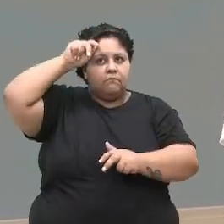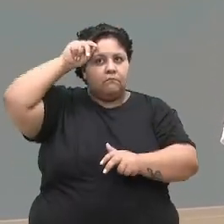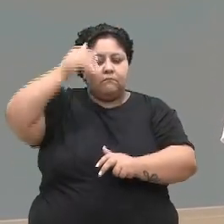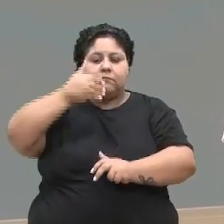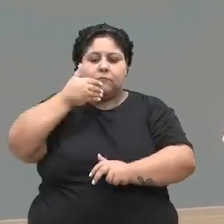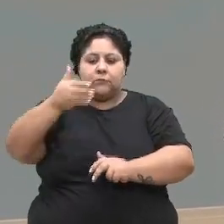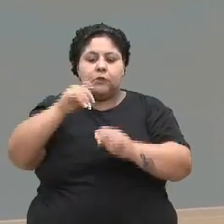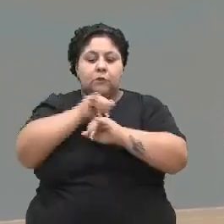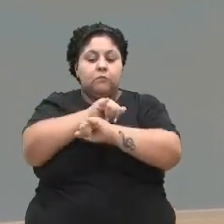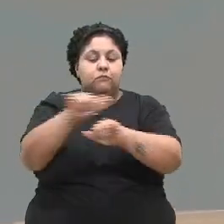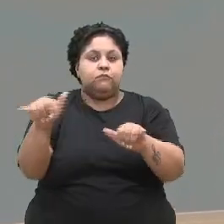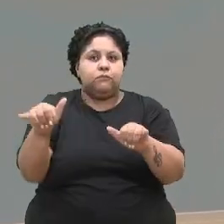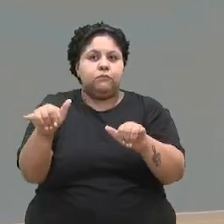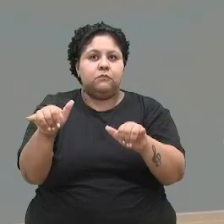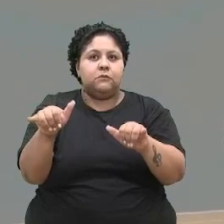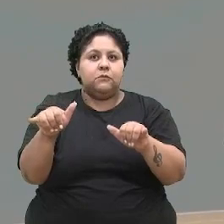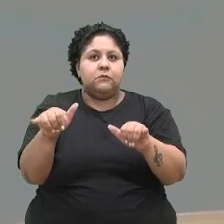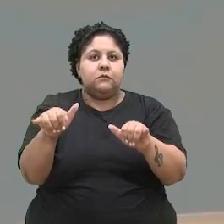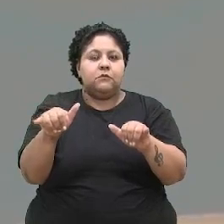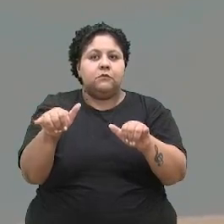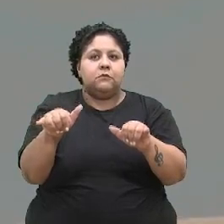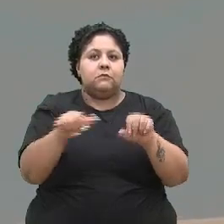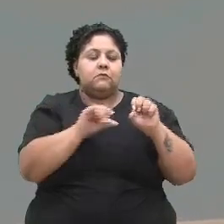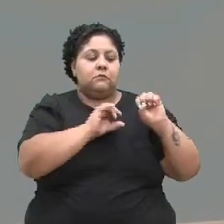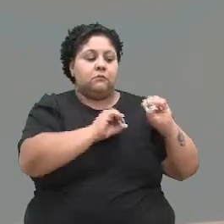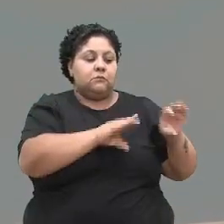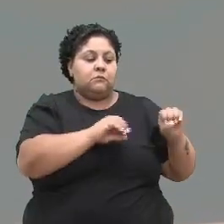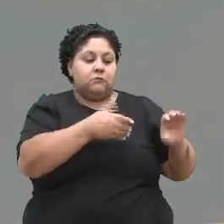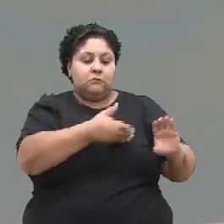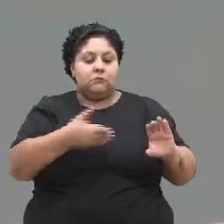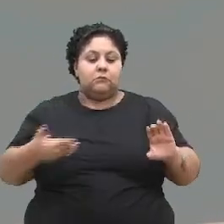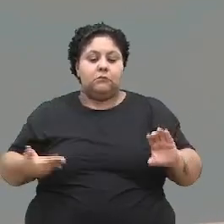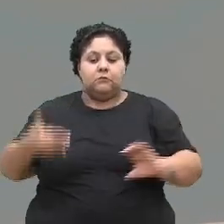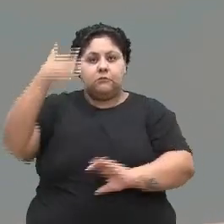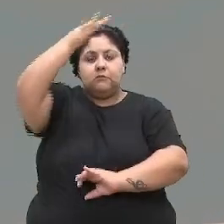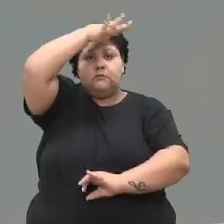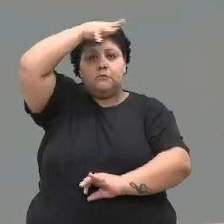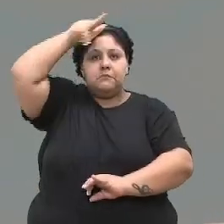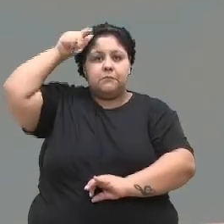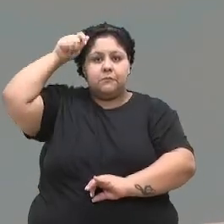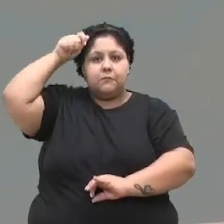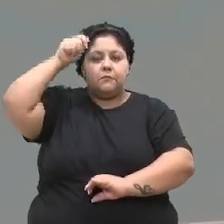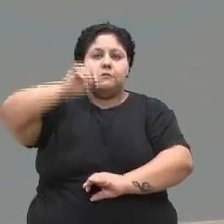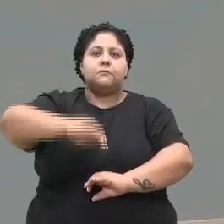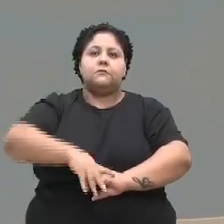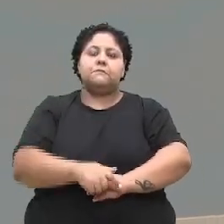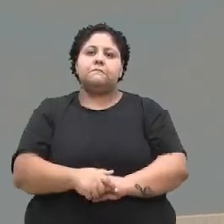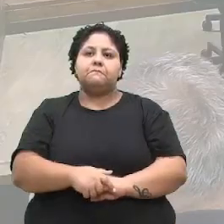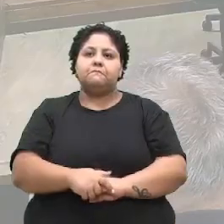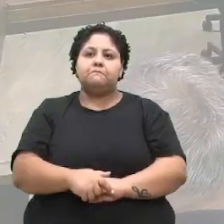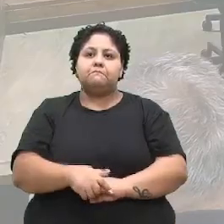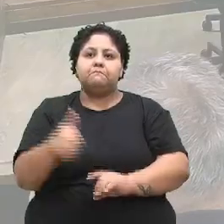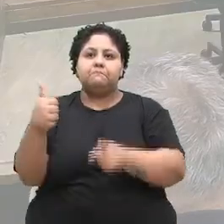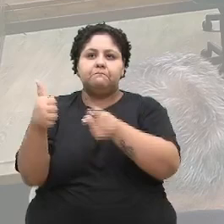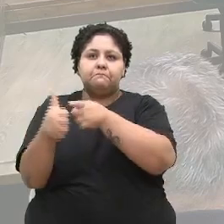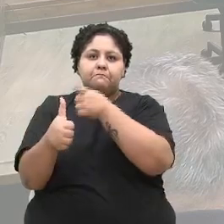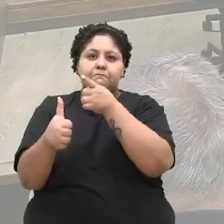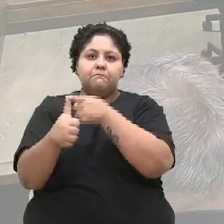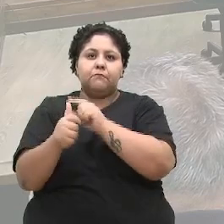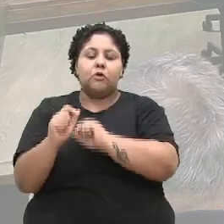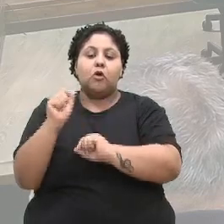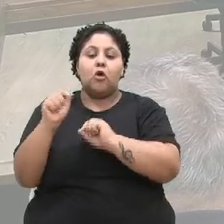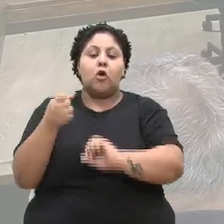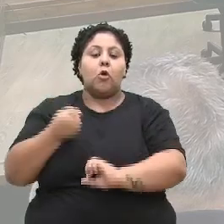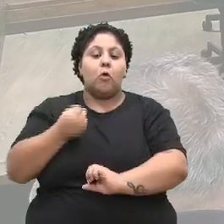de informações acerca da educação pública no município. 1. Qual o número